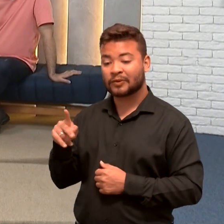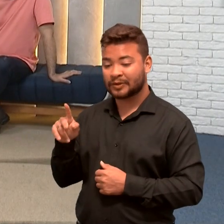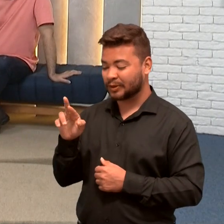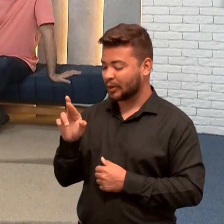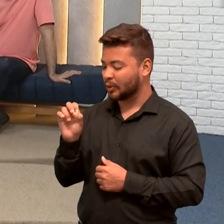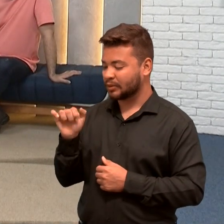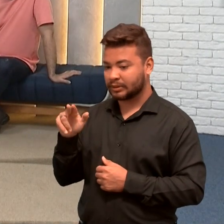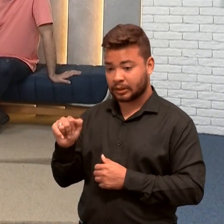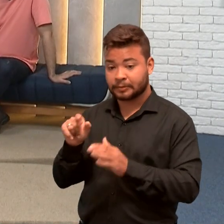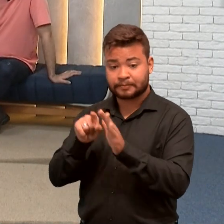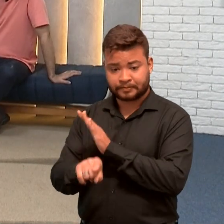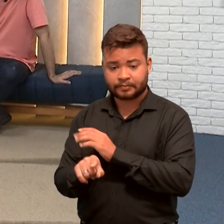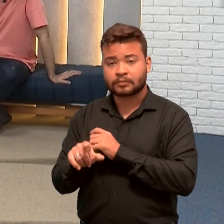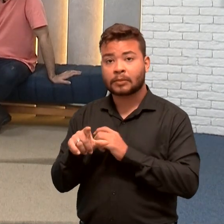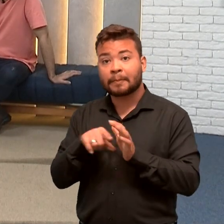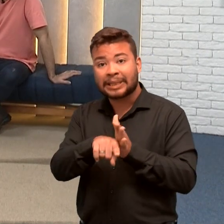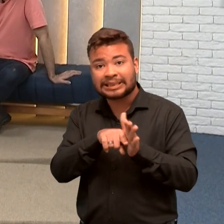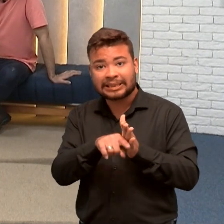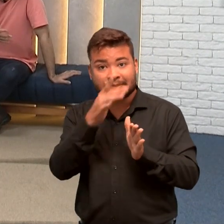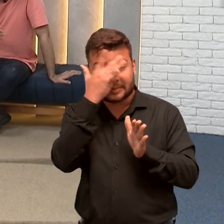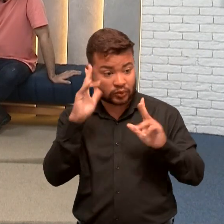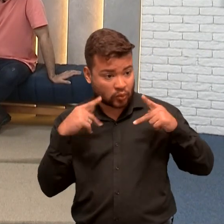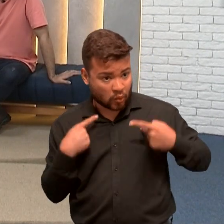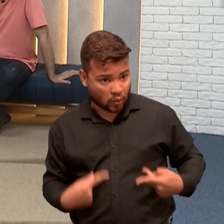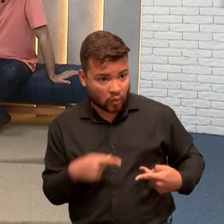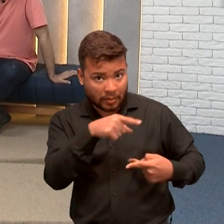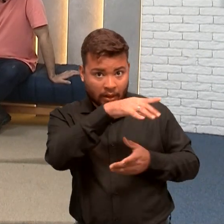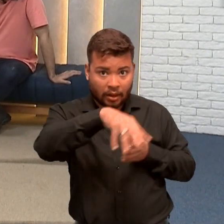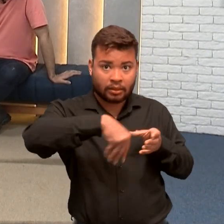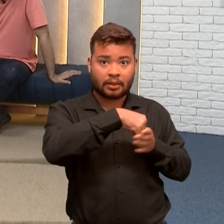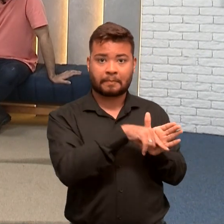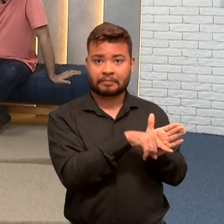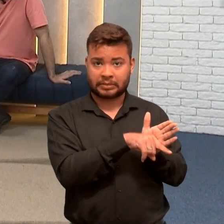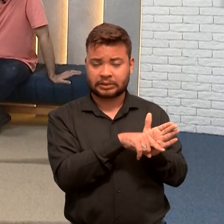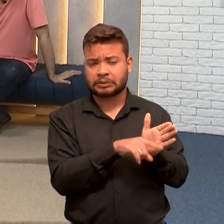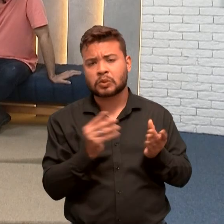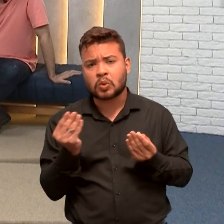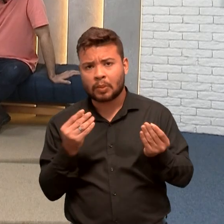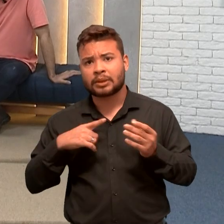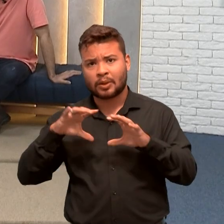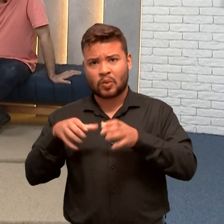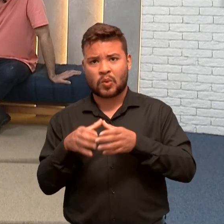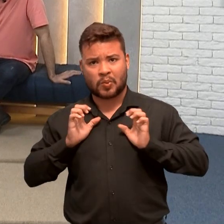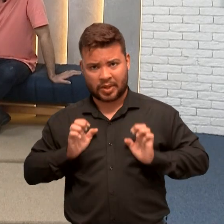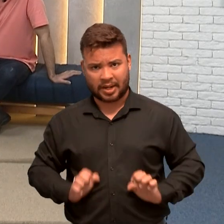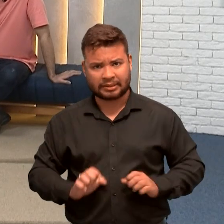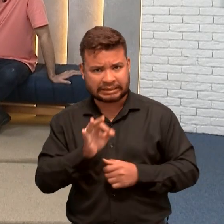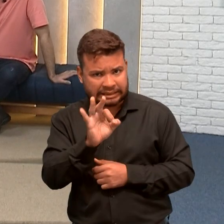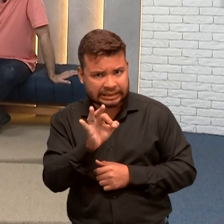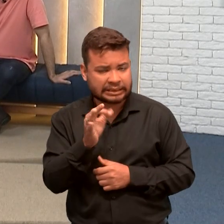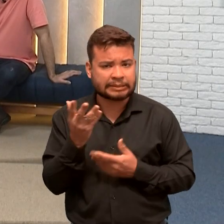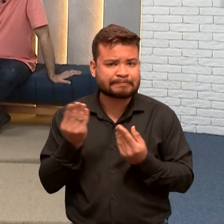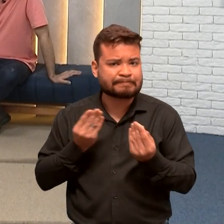saber, utilização de humanos em pesquisa. Tudo isso passa por um comitê de ética também no momento em que é necessário ser feita